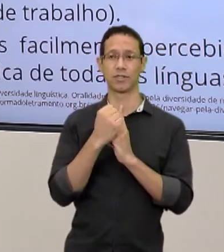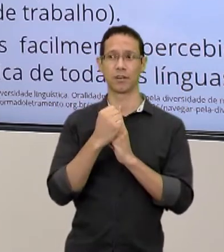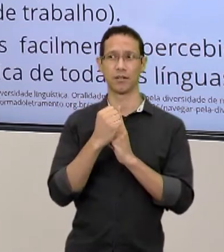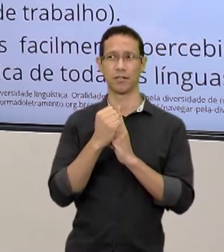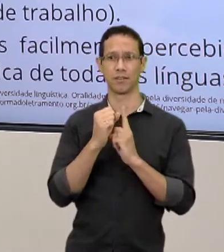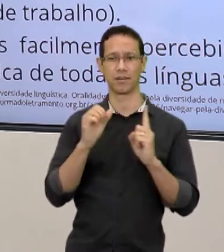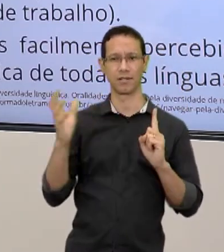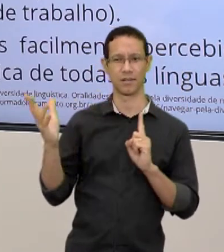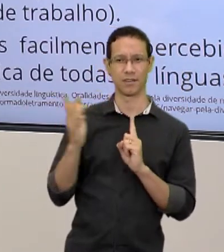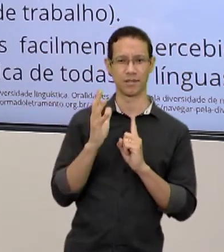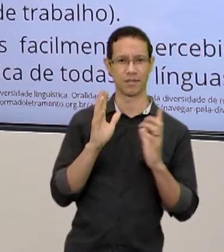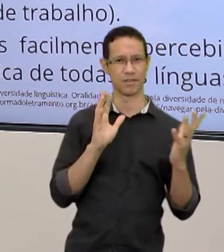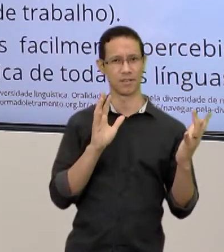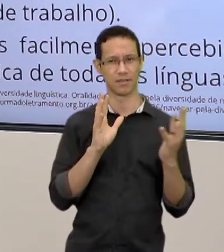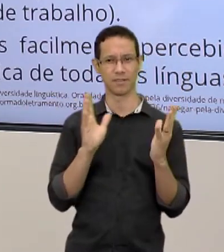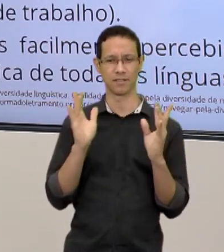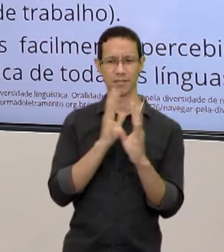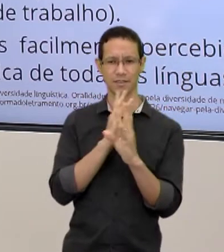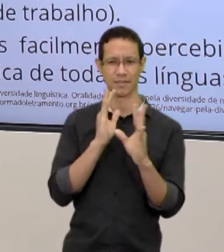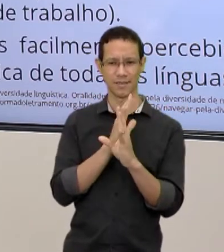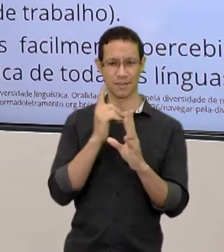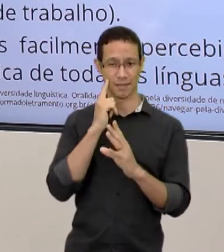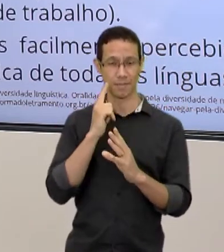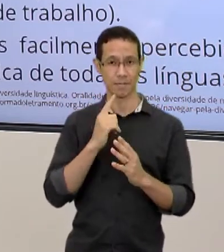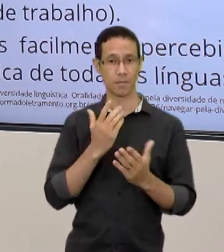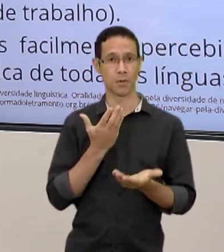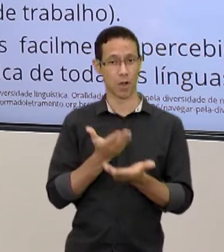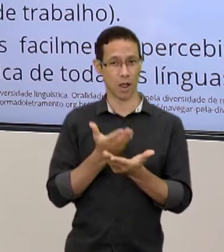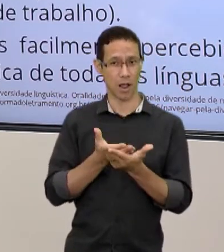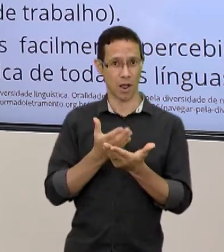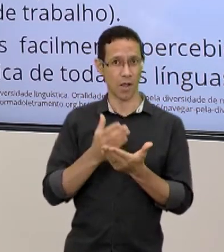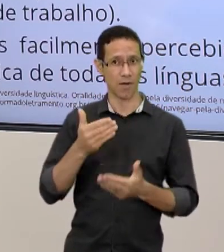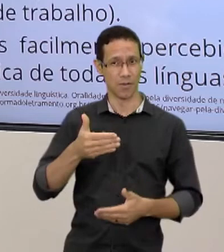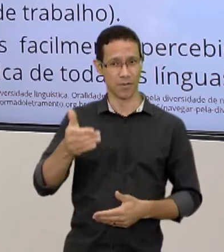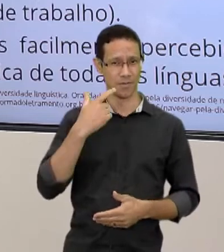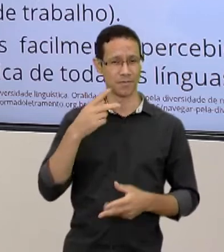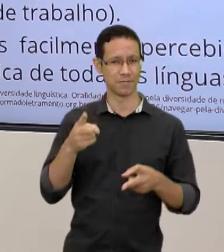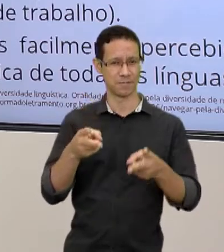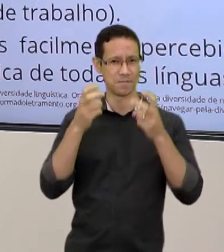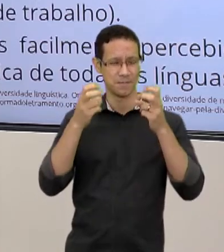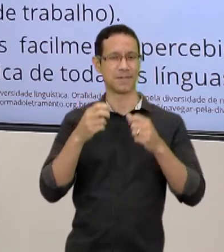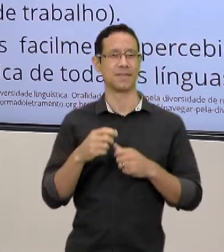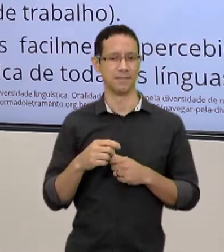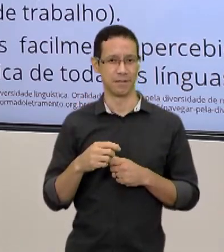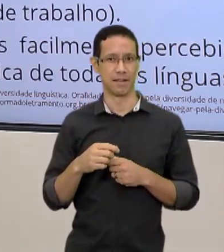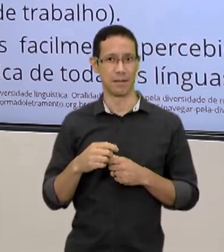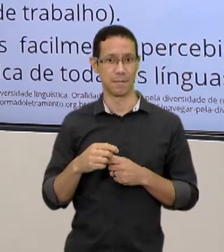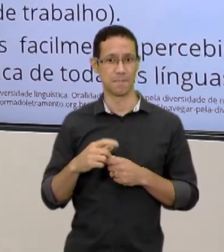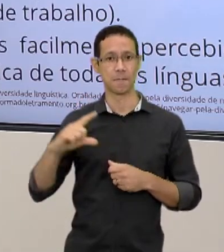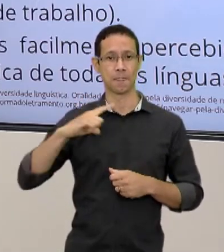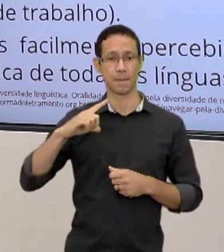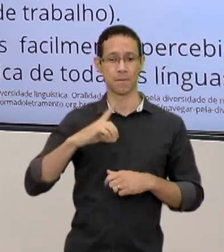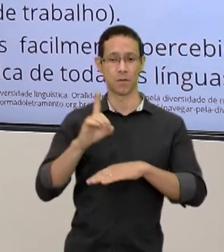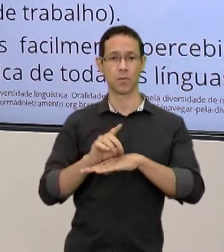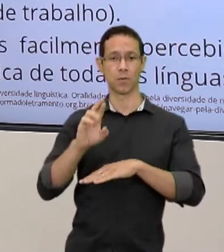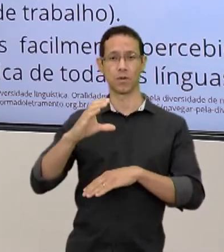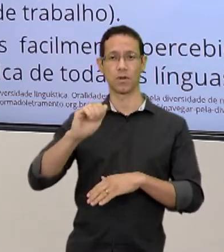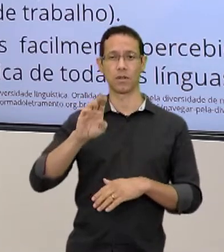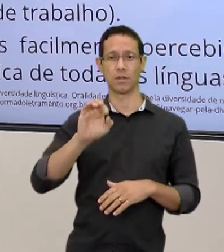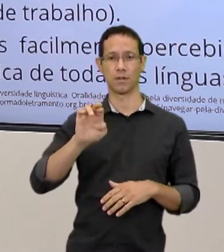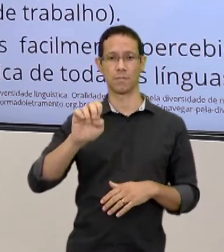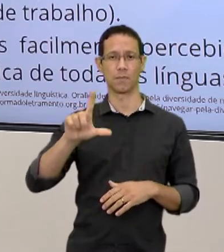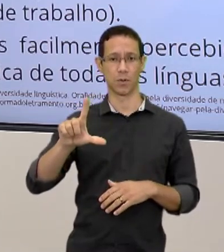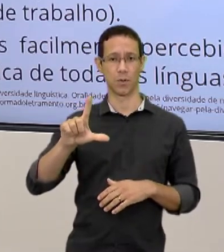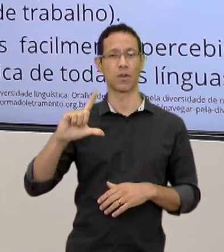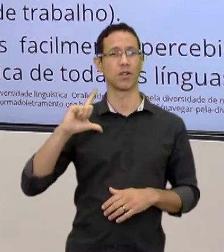é interessante que em uma das aulas que nós vamos ter aí, vocês vão observar que nós temos o Dr. Cabral,